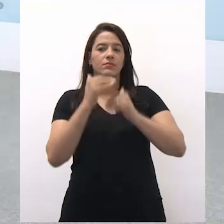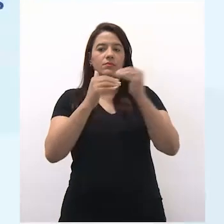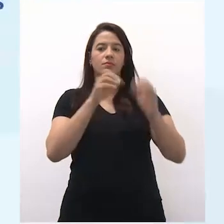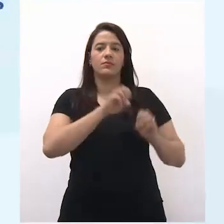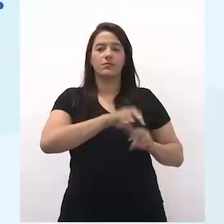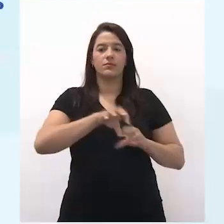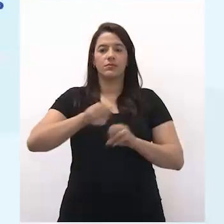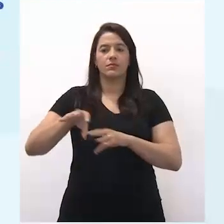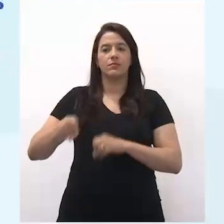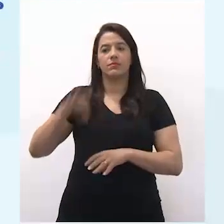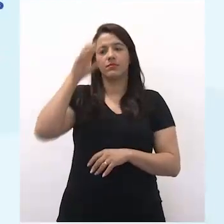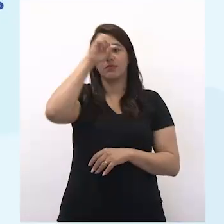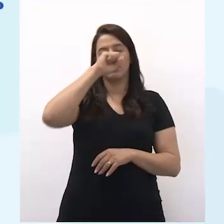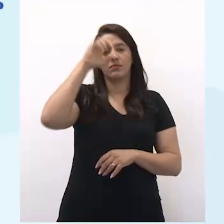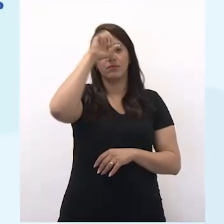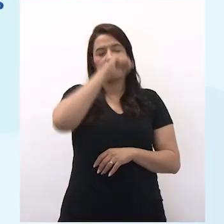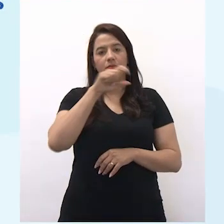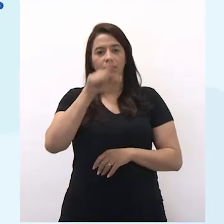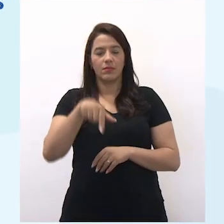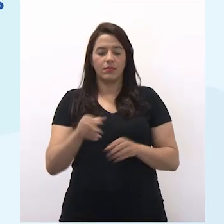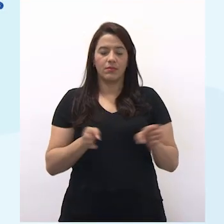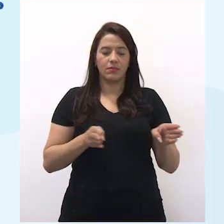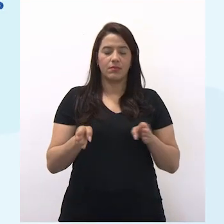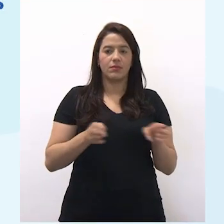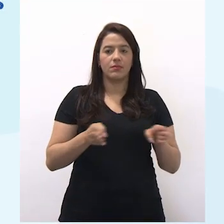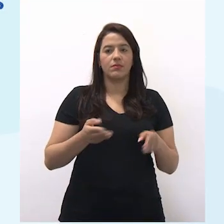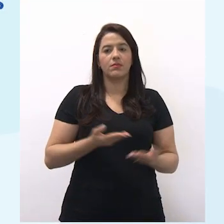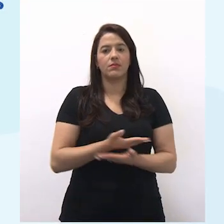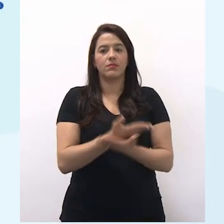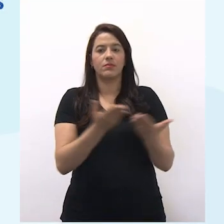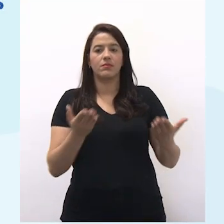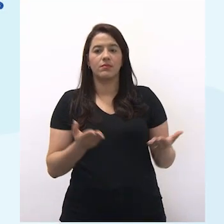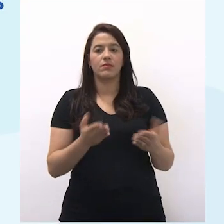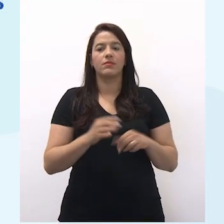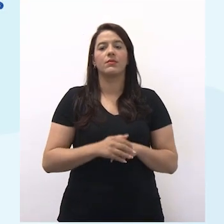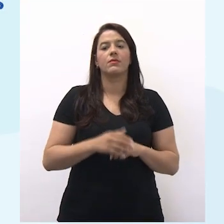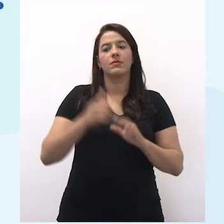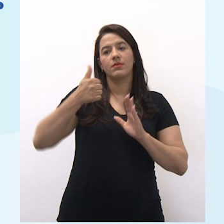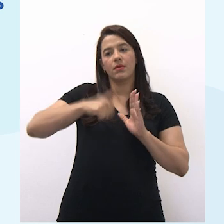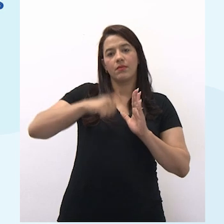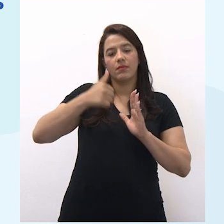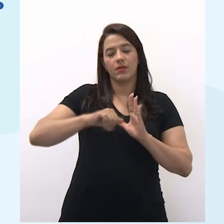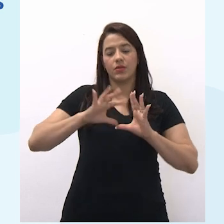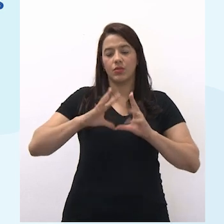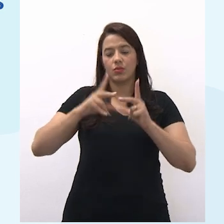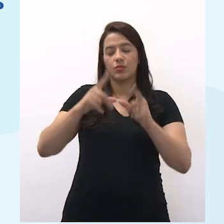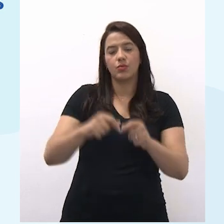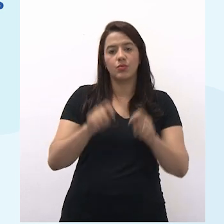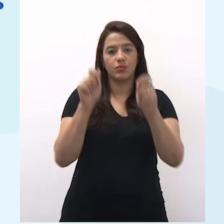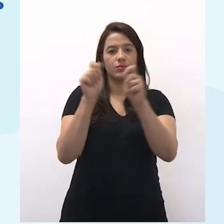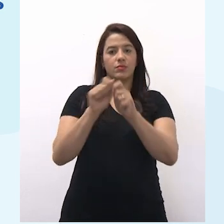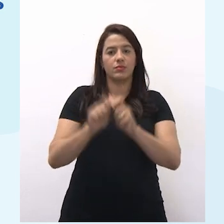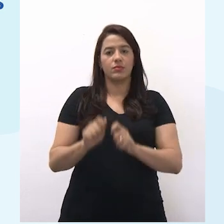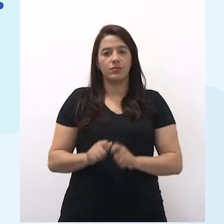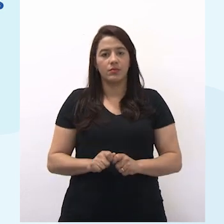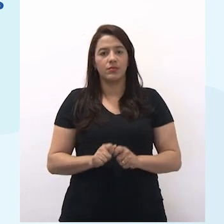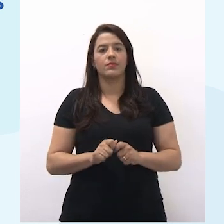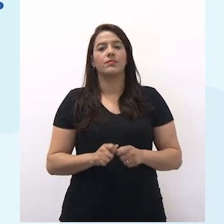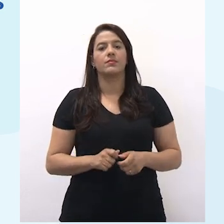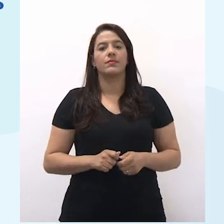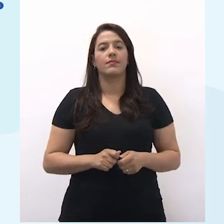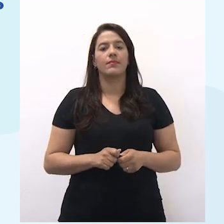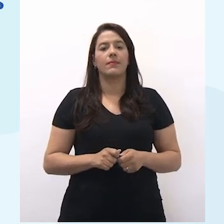e aprendizagem, né? O momento em que você reavalia tudo aquilo que foi feito